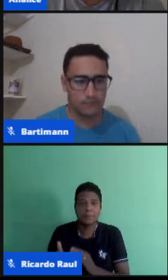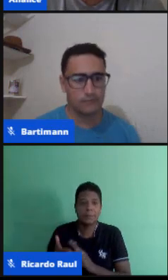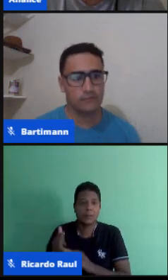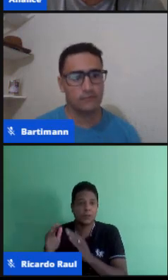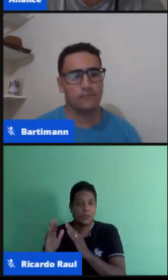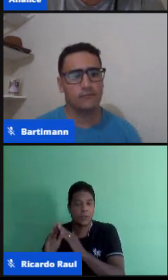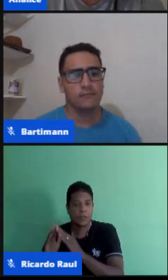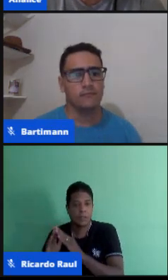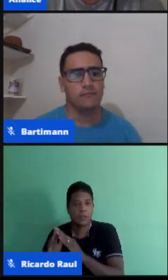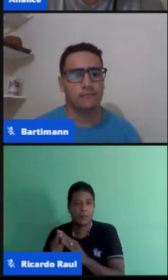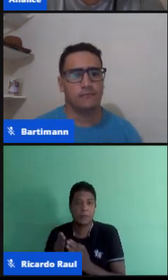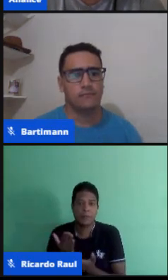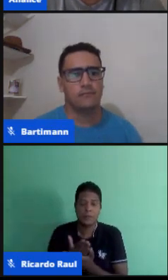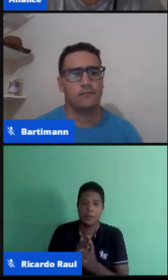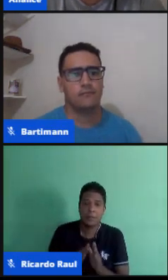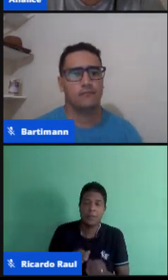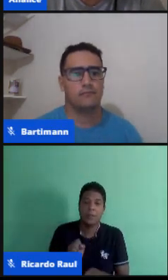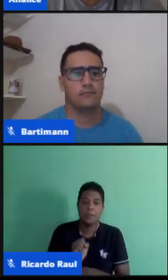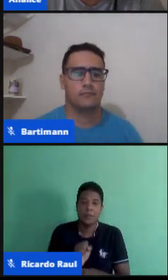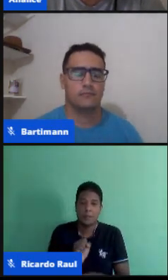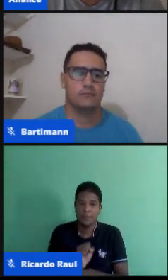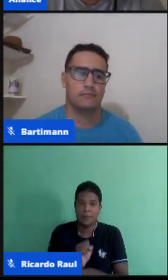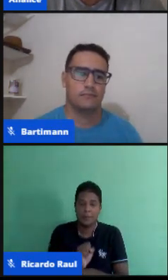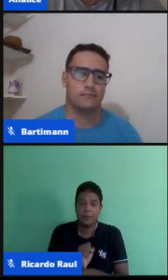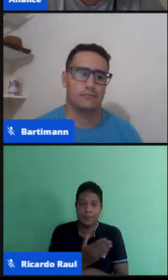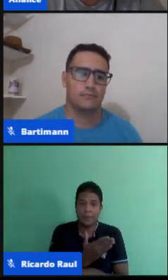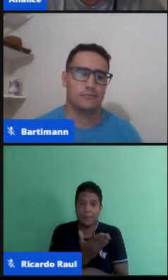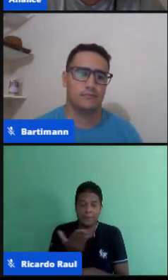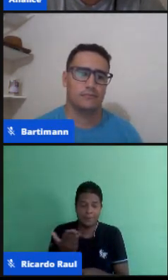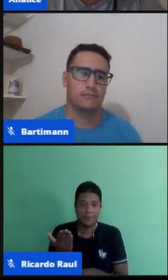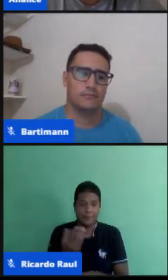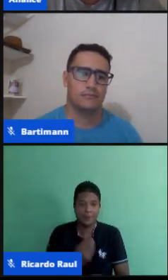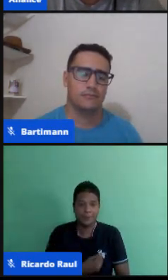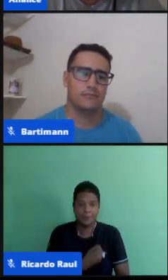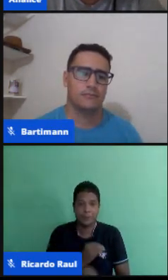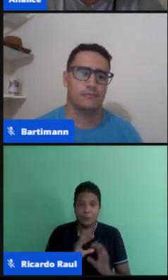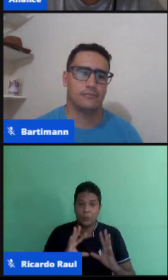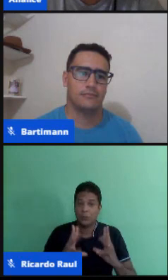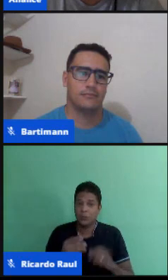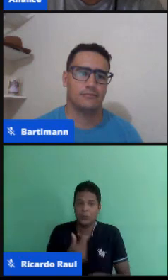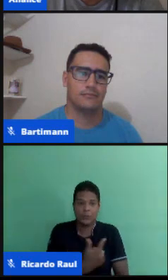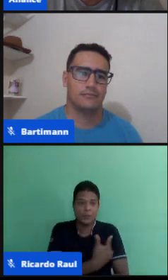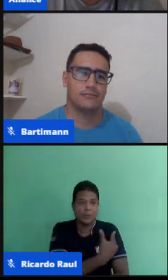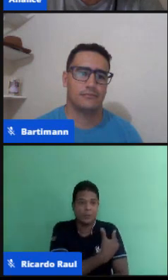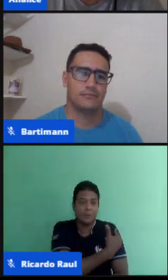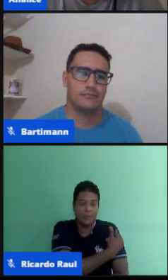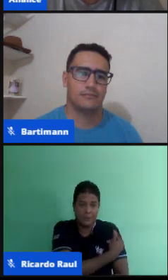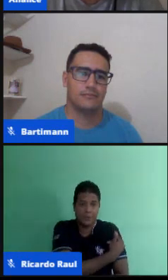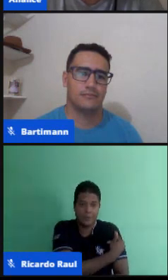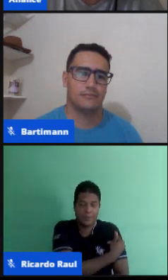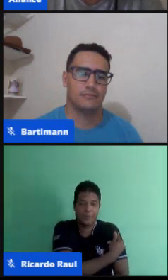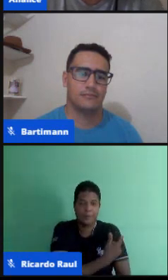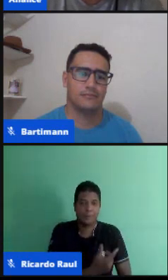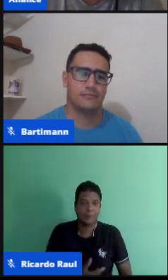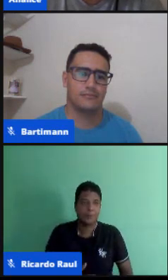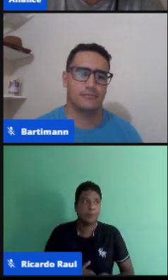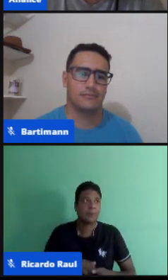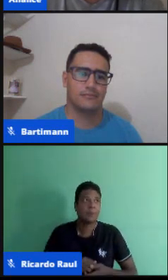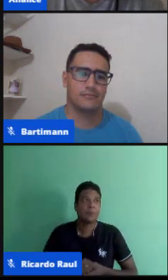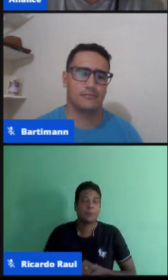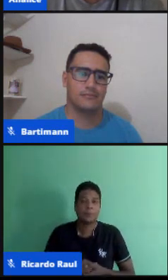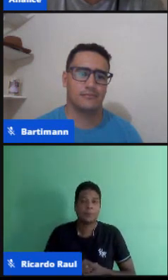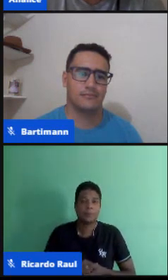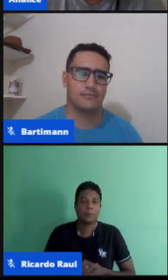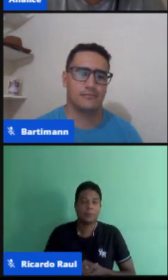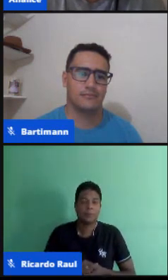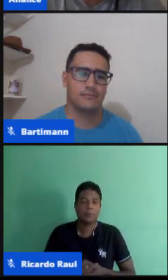negócio terminar, tá? Espero vê-los em breve, todos vacinados, né? Todos vacinados, tá bom?